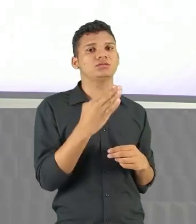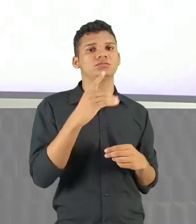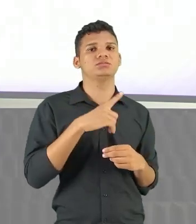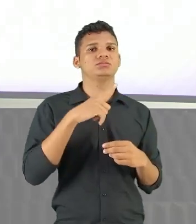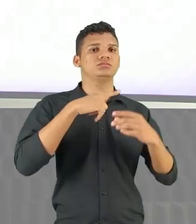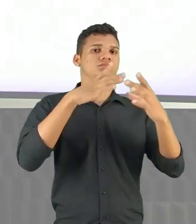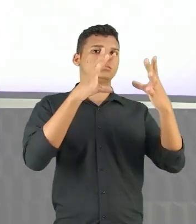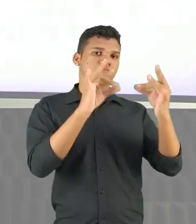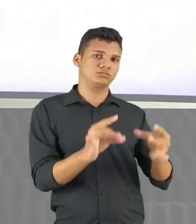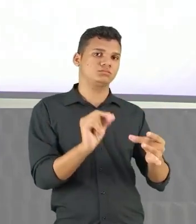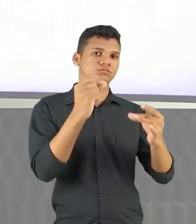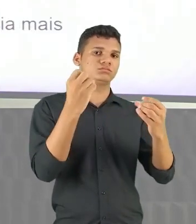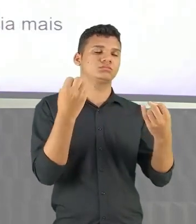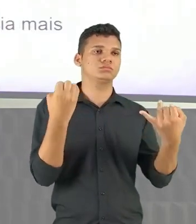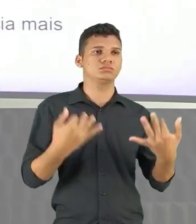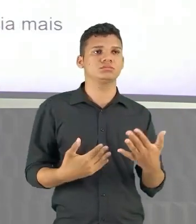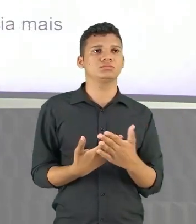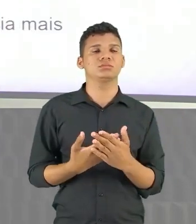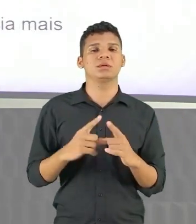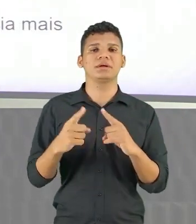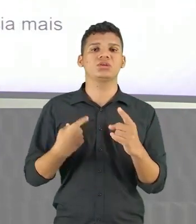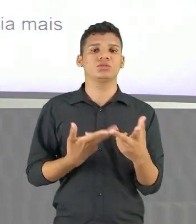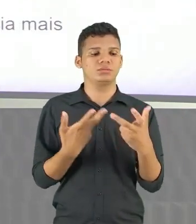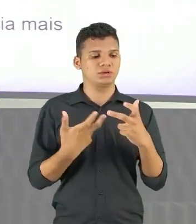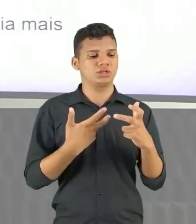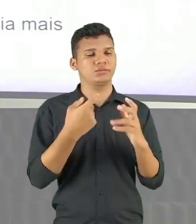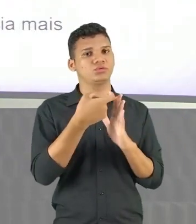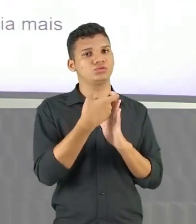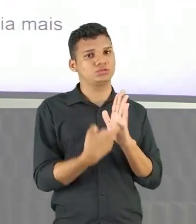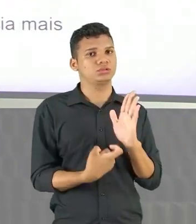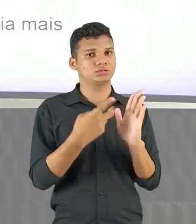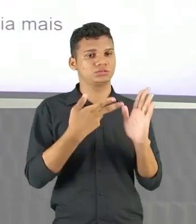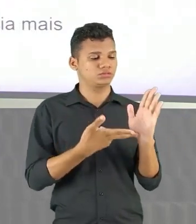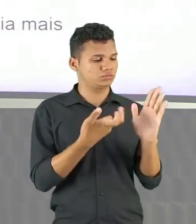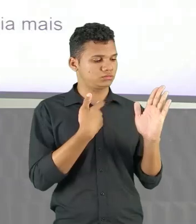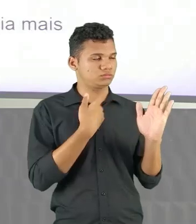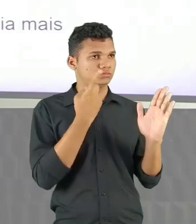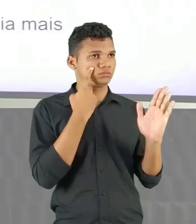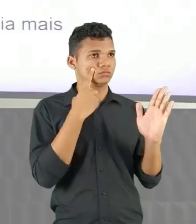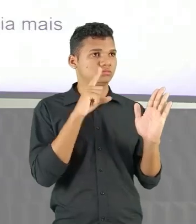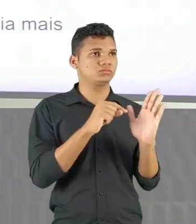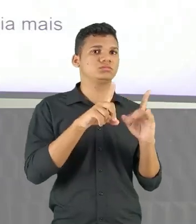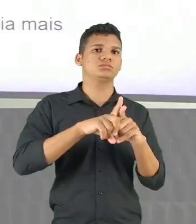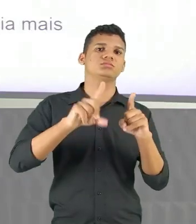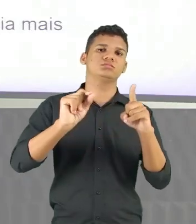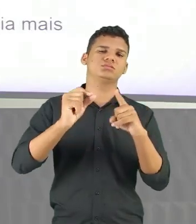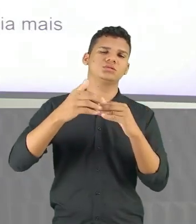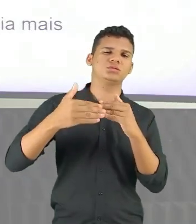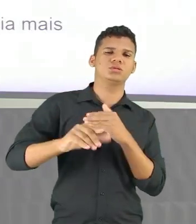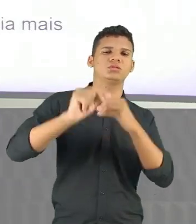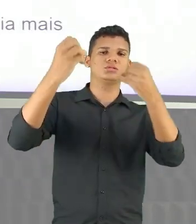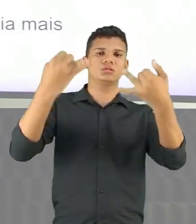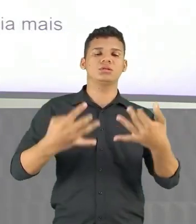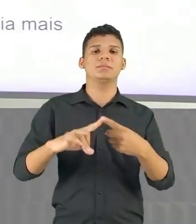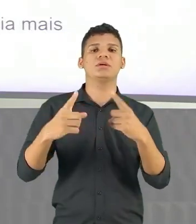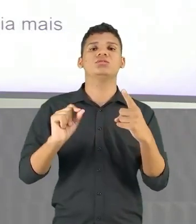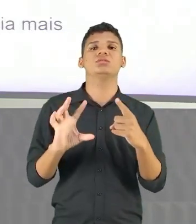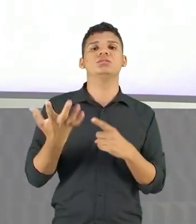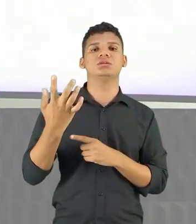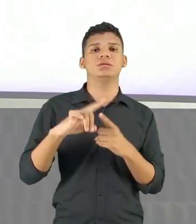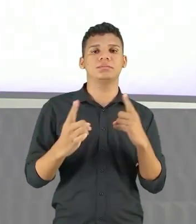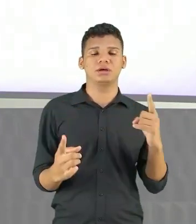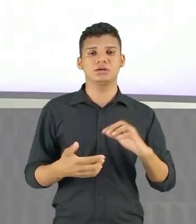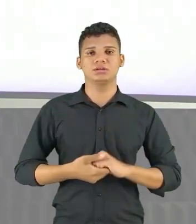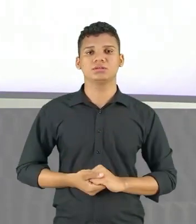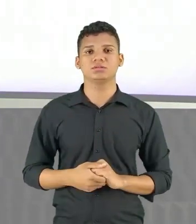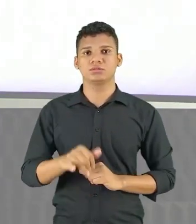diversos fatores ao longo do tempo. Aí eu venho para cá para o texto, vocês podem pausar e ver os fatores ao longo do tempo, o que é que eles vêm sinalizando. Aí tem que ter